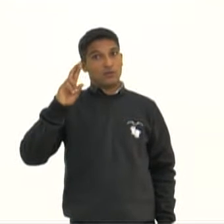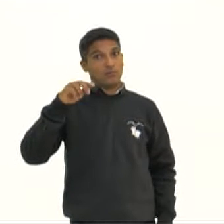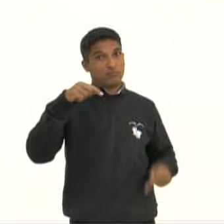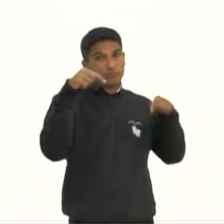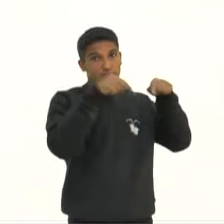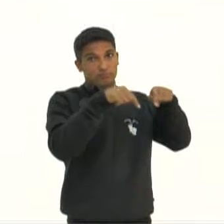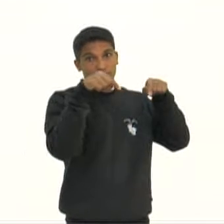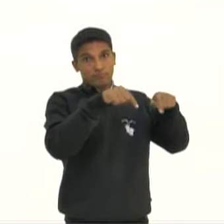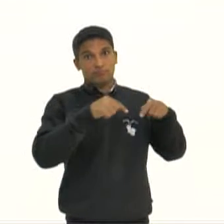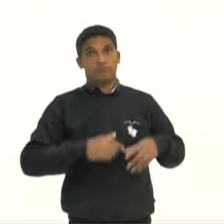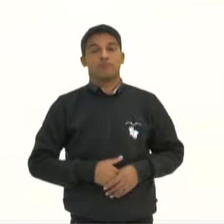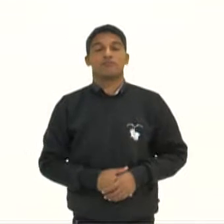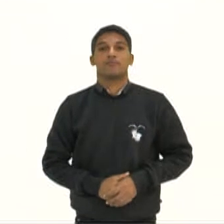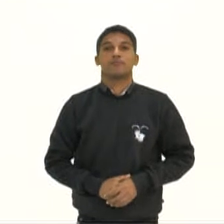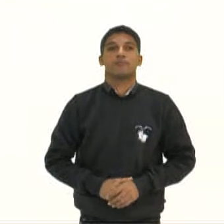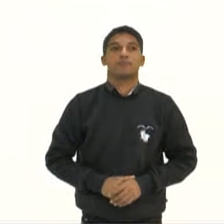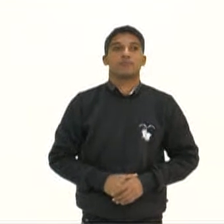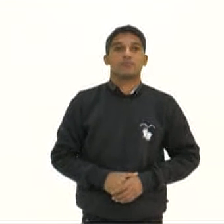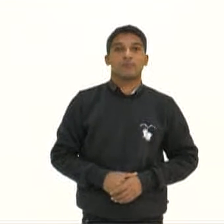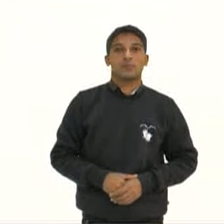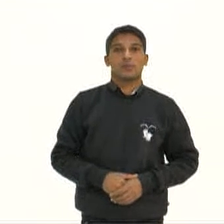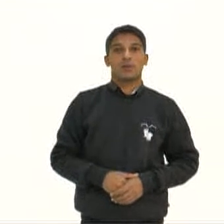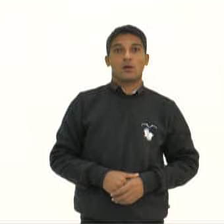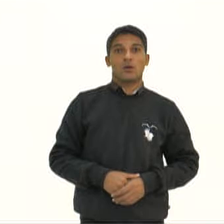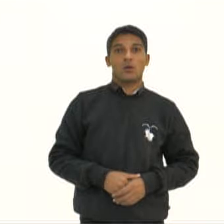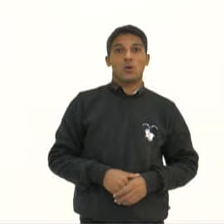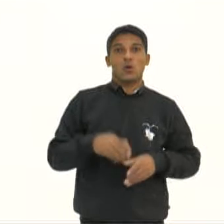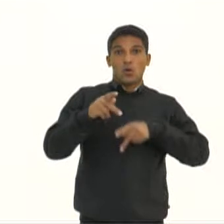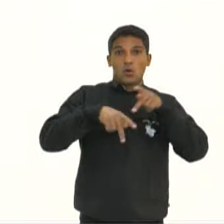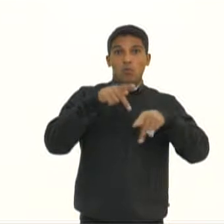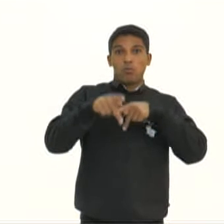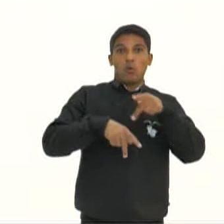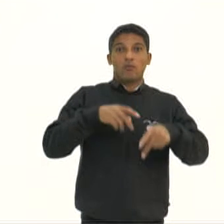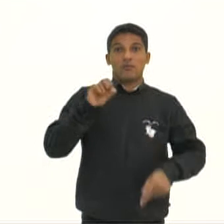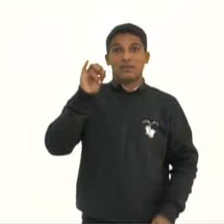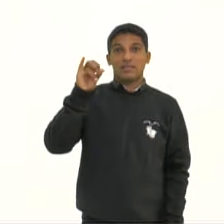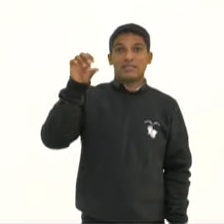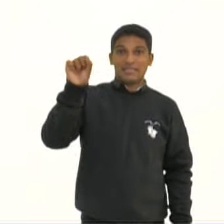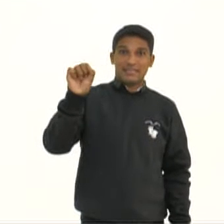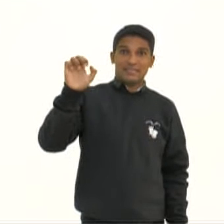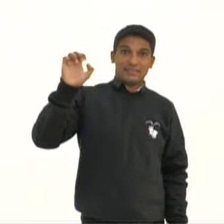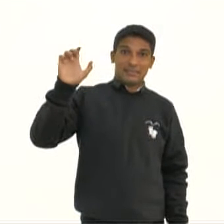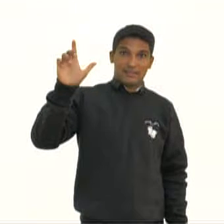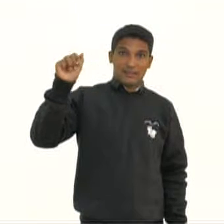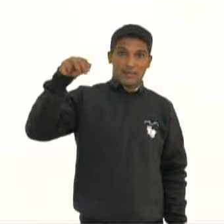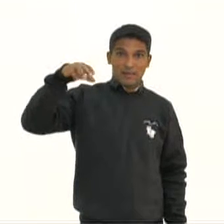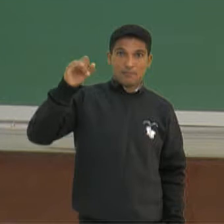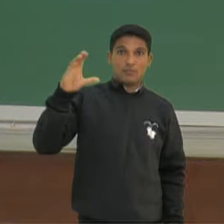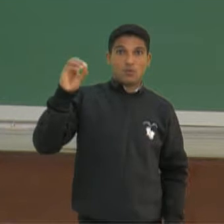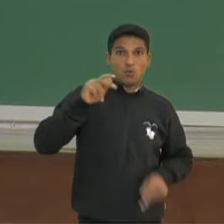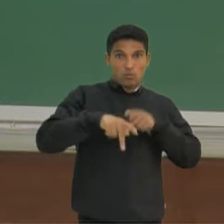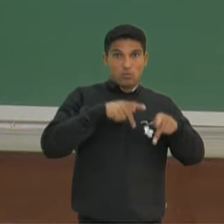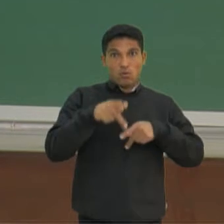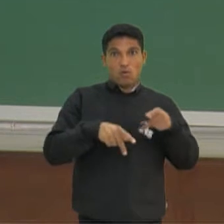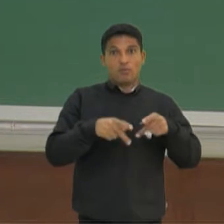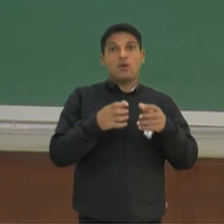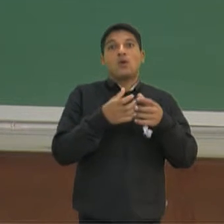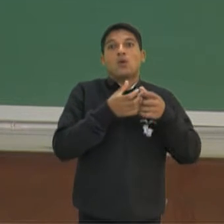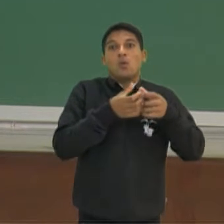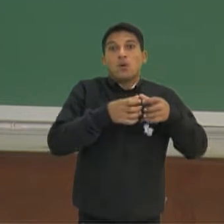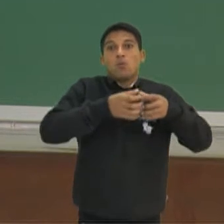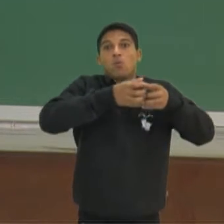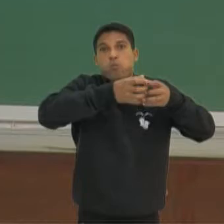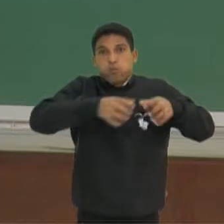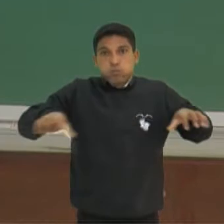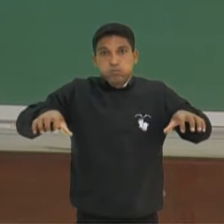2 grupos, os sunitas e os xiitas. Esses 2 grupos eles vão disputar para ver quem é que dominaria o